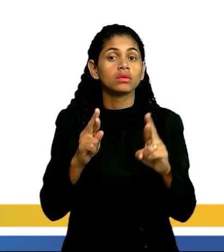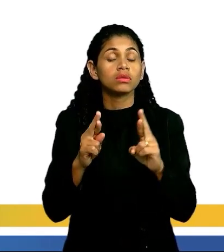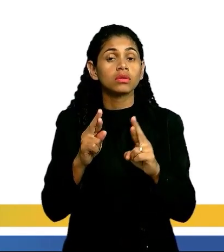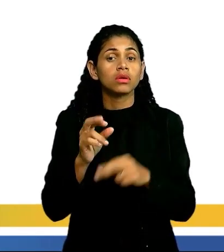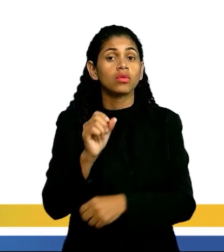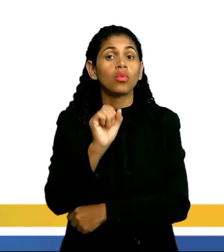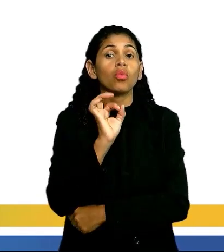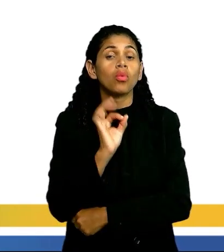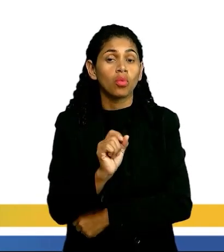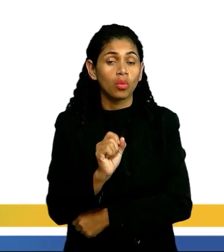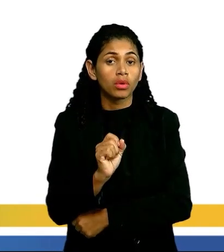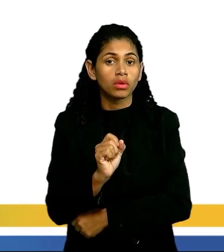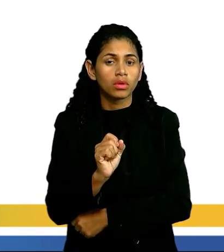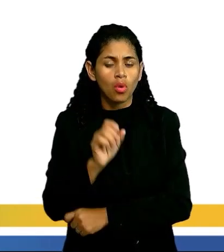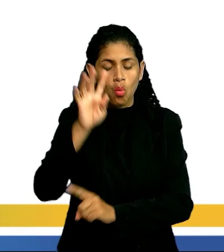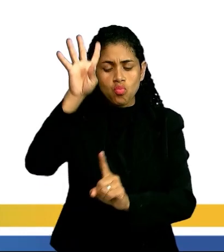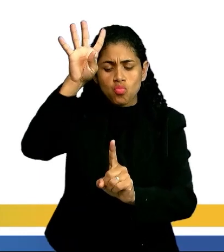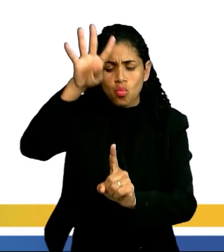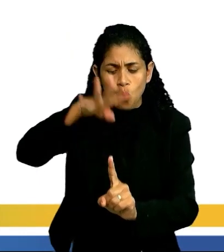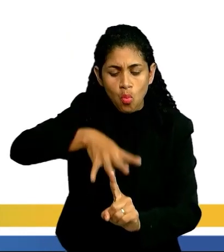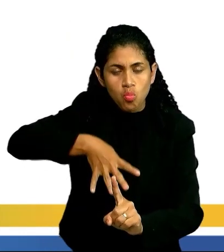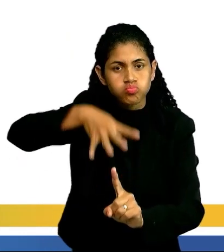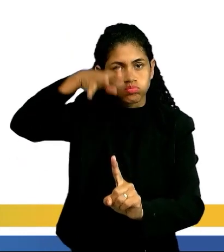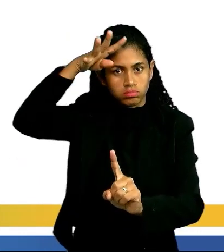ao culto ao líder, à